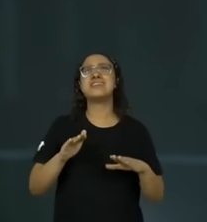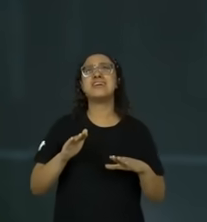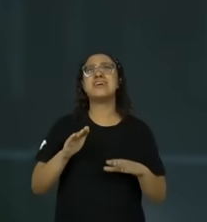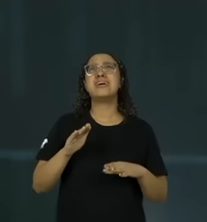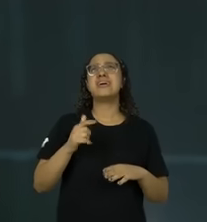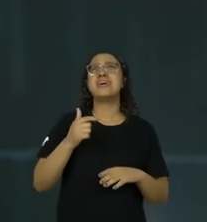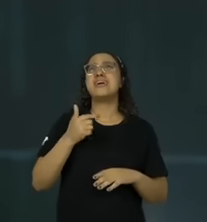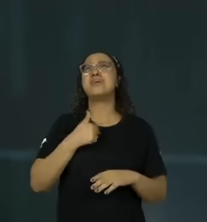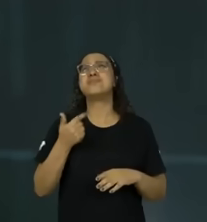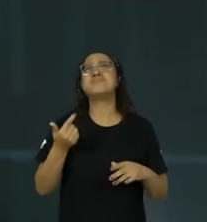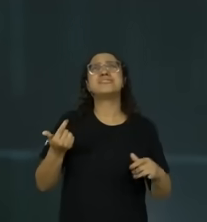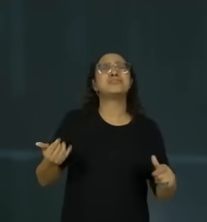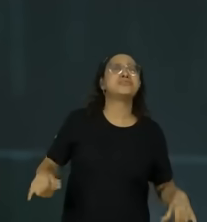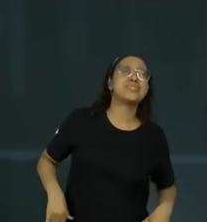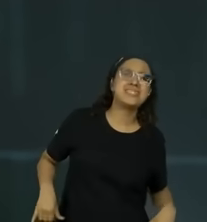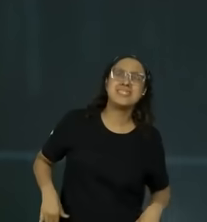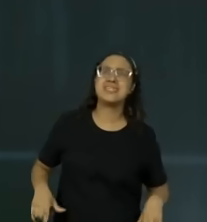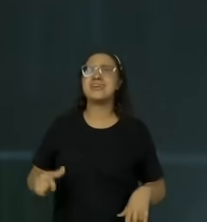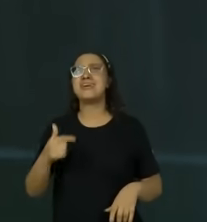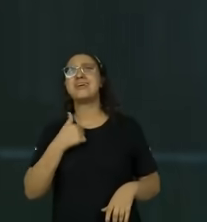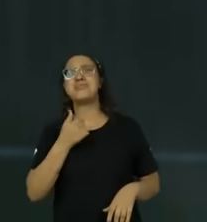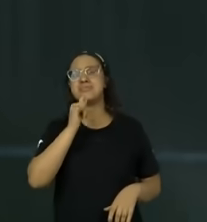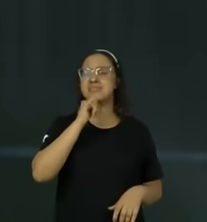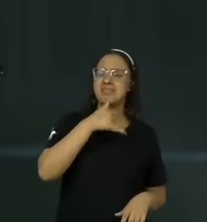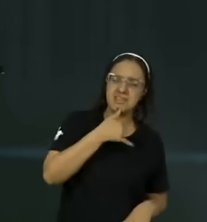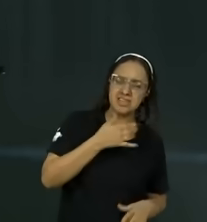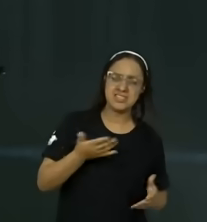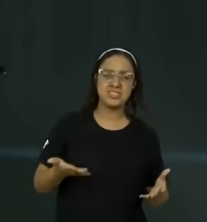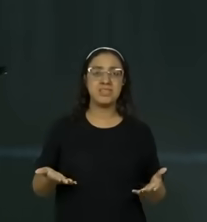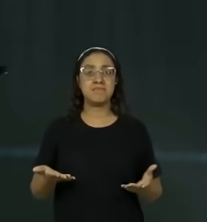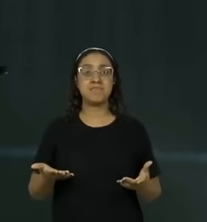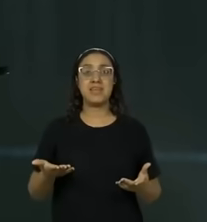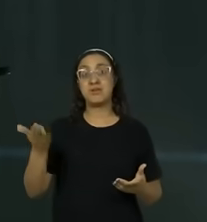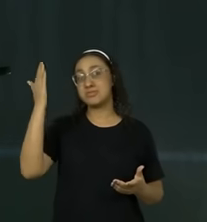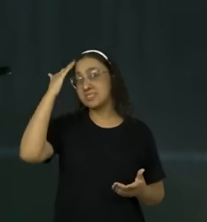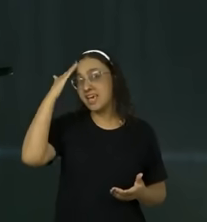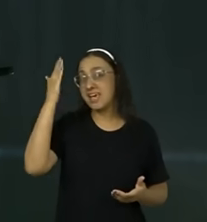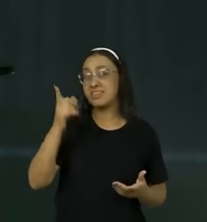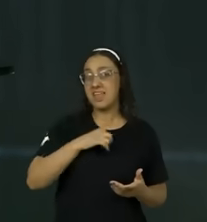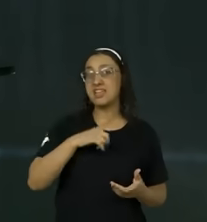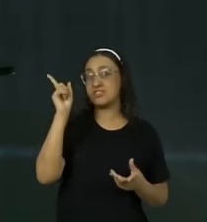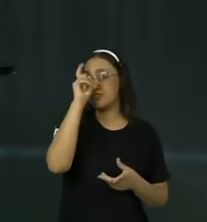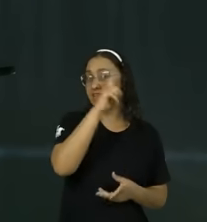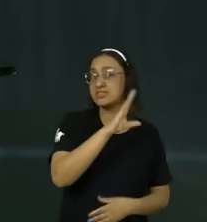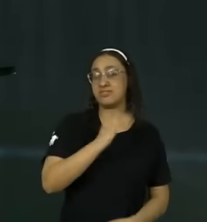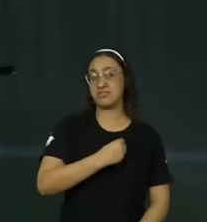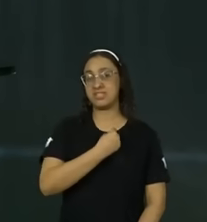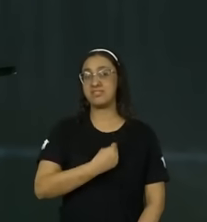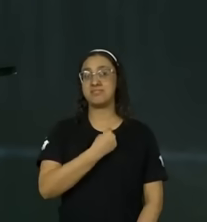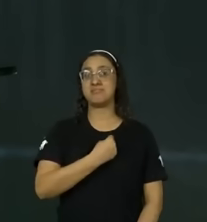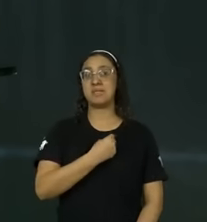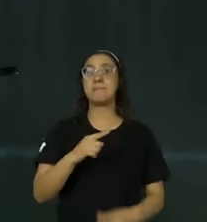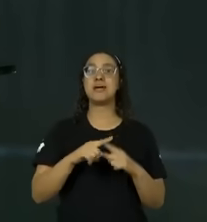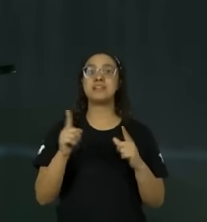cura. Escuta aqui. Mesmo que a sua trajetória seja conturbada, você sempre vai poder escolher